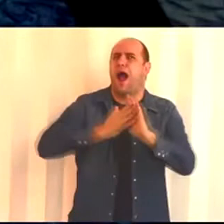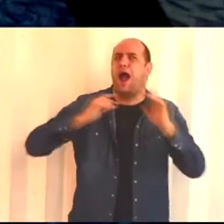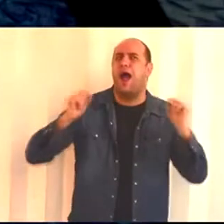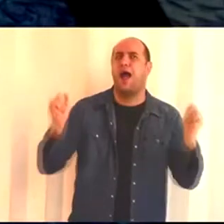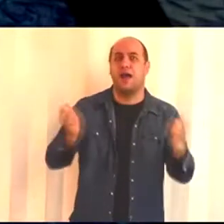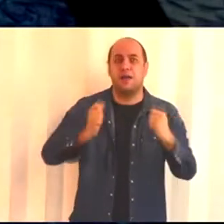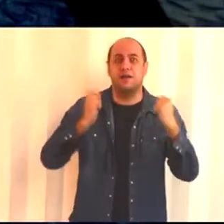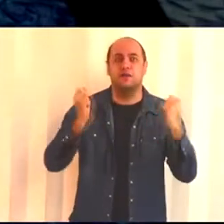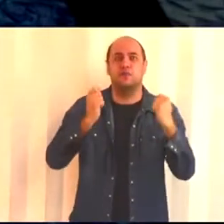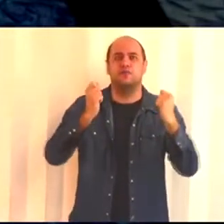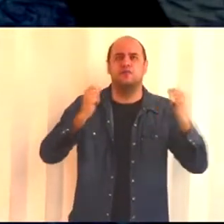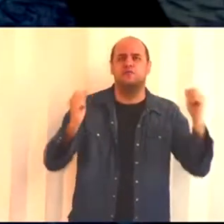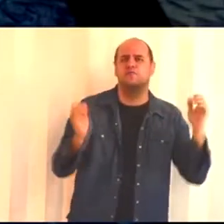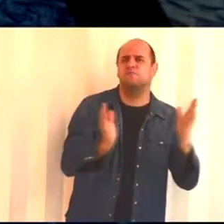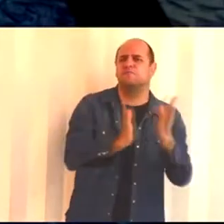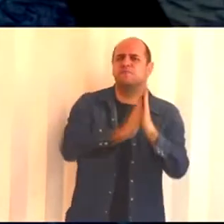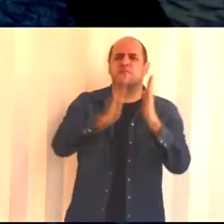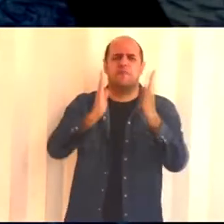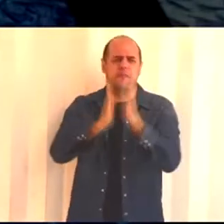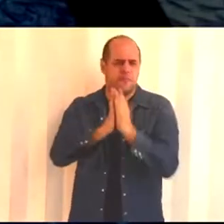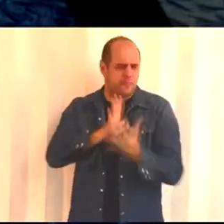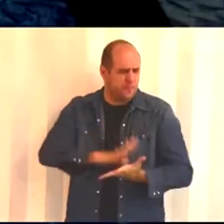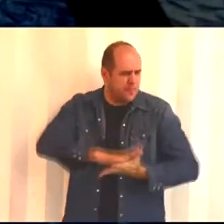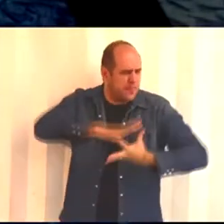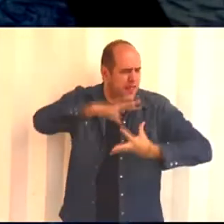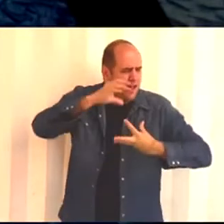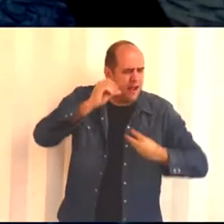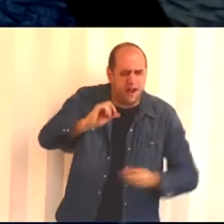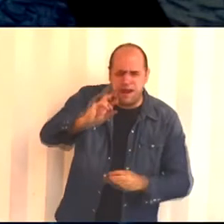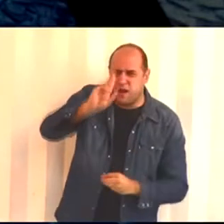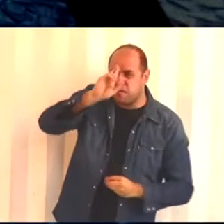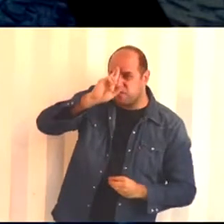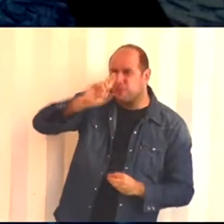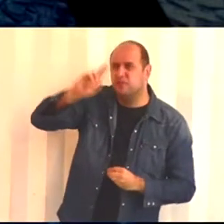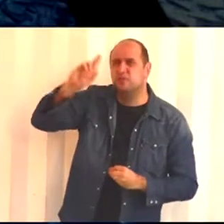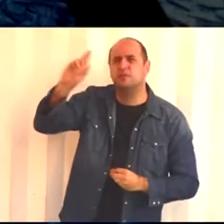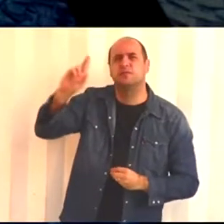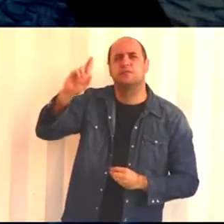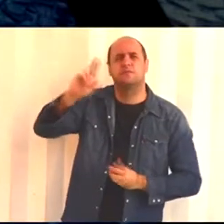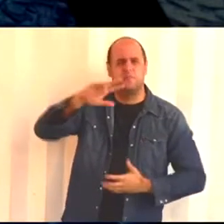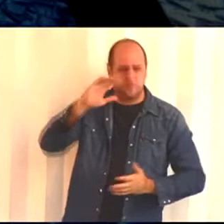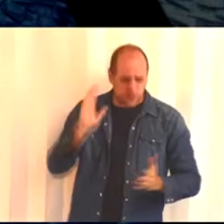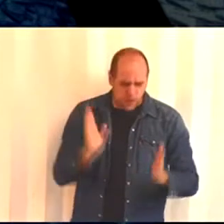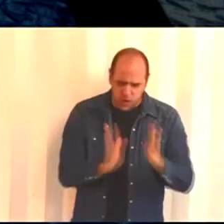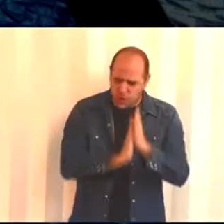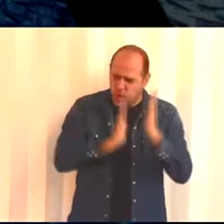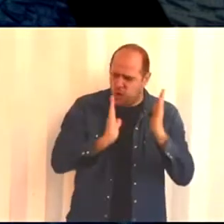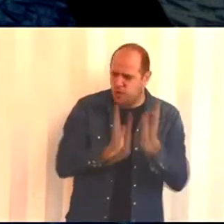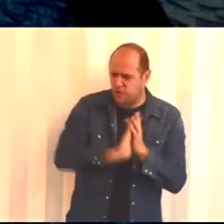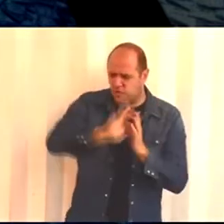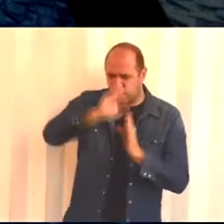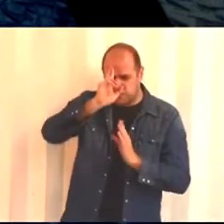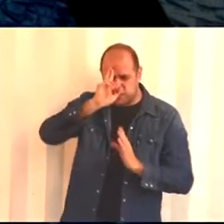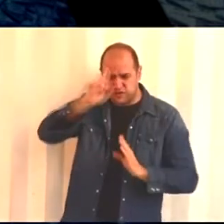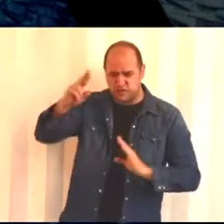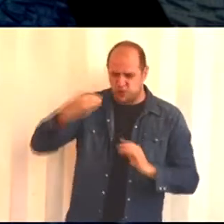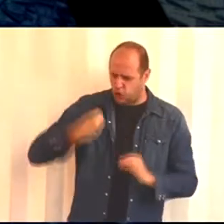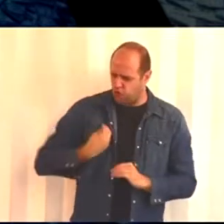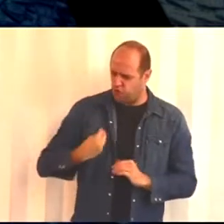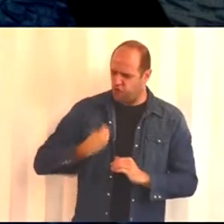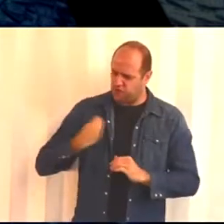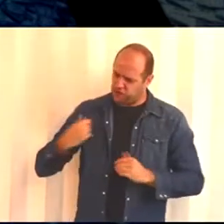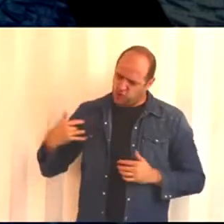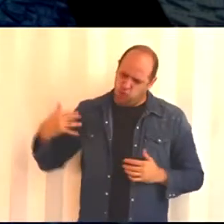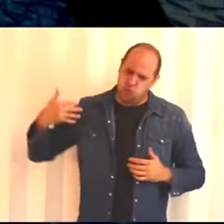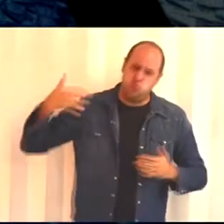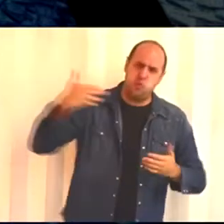Aleluia! Louva, ó minha alma, ao Senhor. Louvarei ao Senhor durante a minha